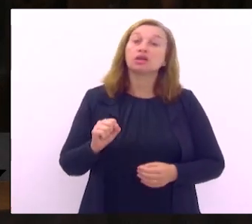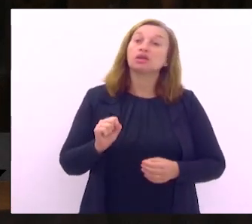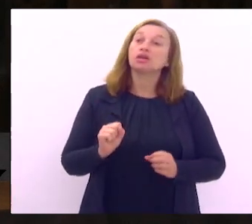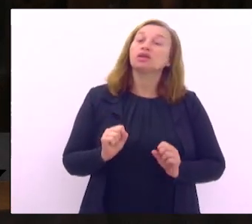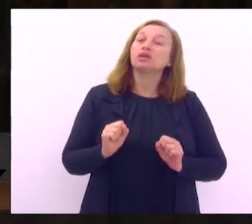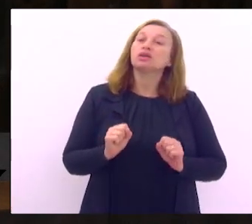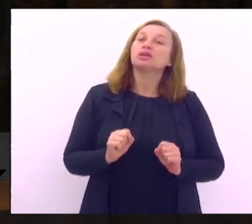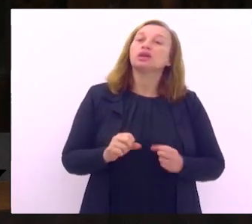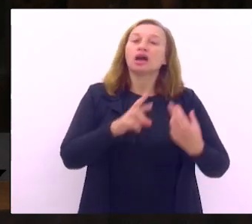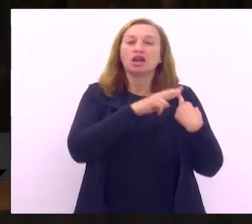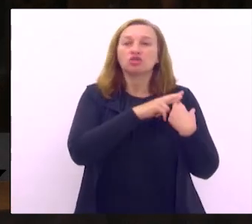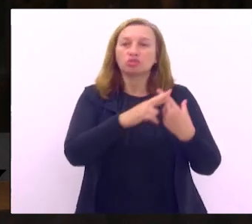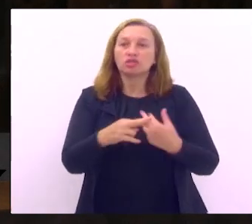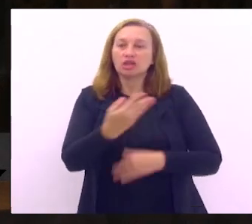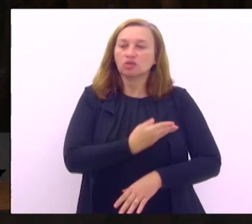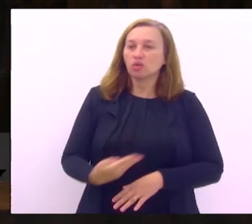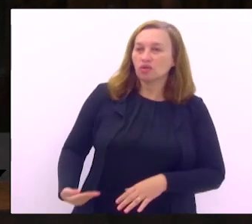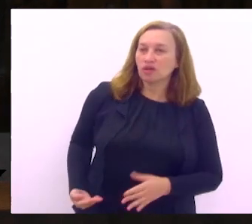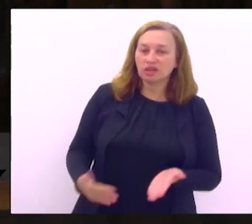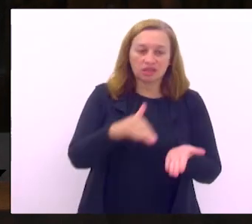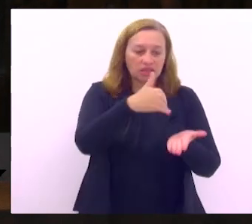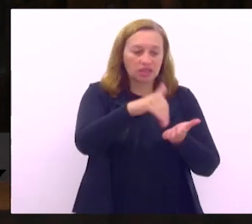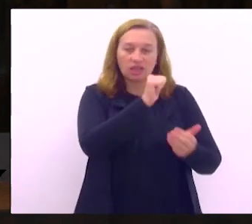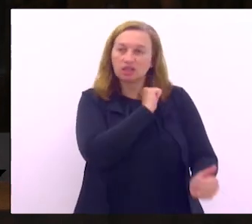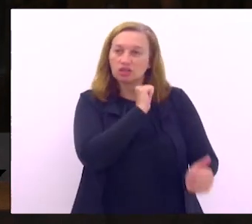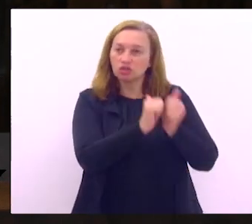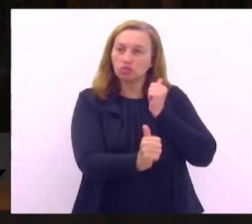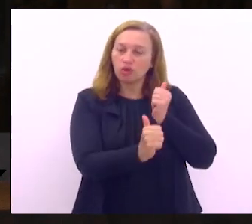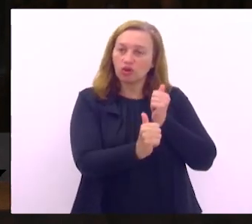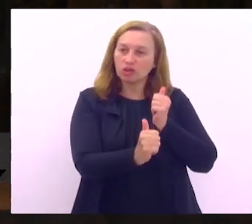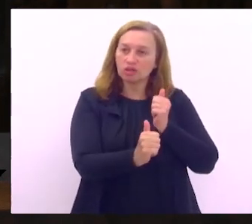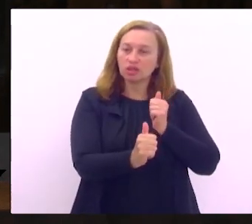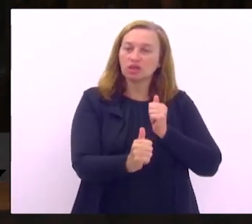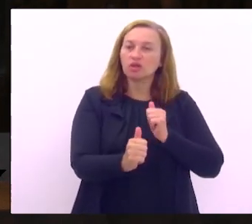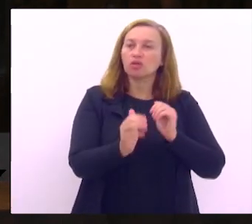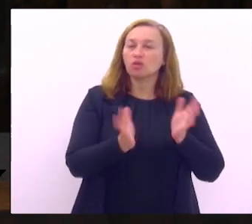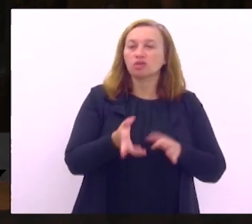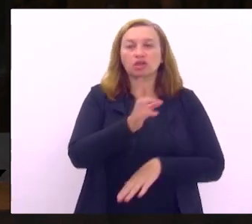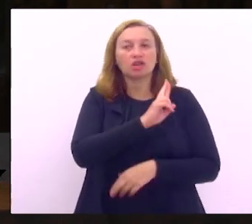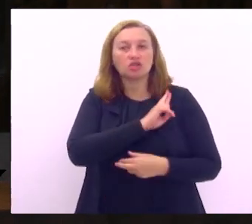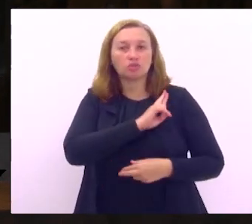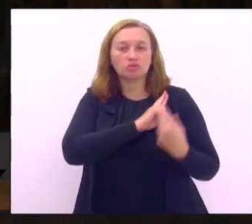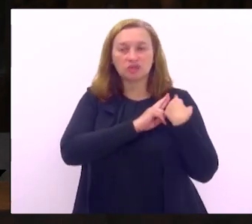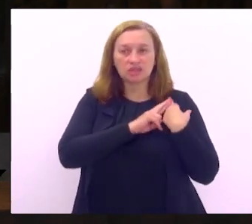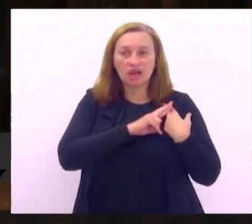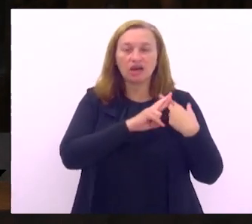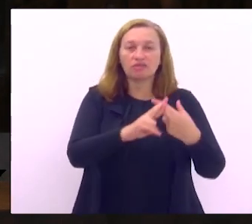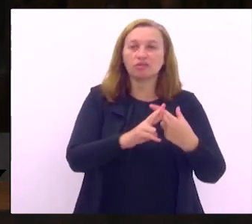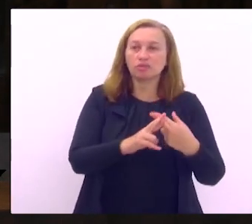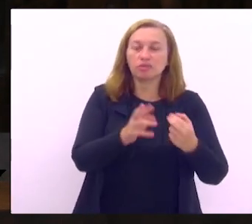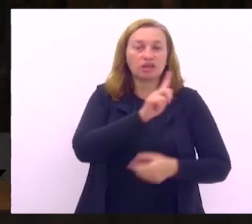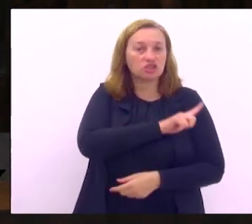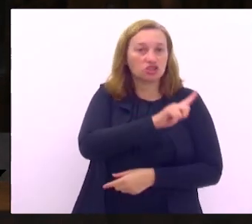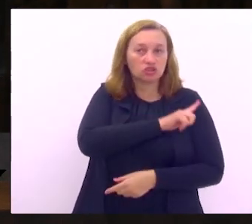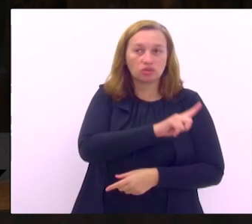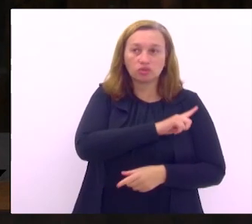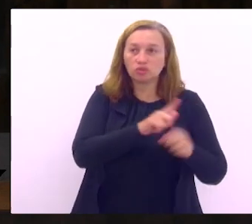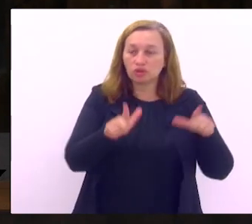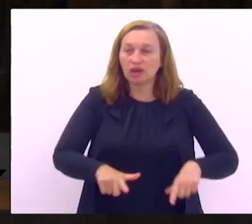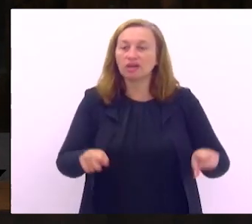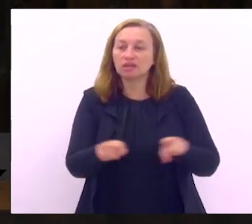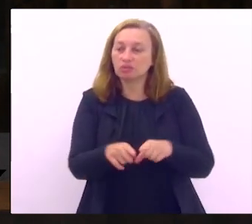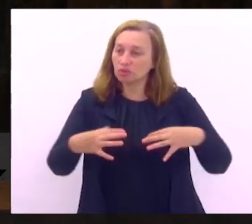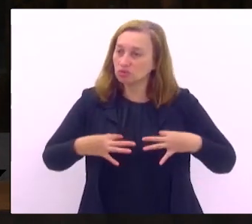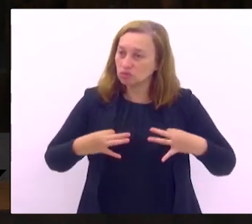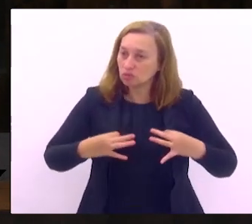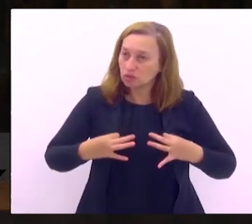à Secretaria de Estado de Esporte, hoje responsável pela gestão daquele equipamento, assim como me colocar mais uma vez à